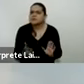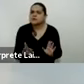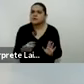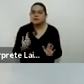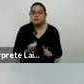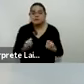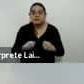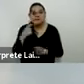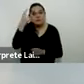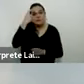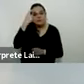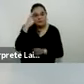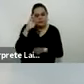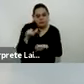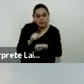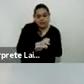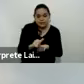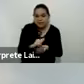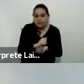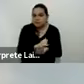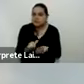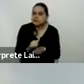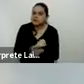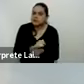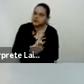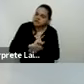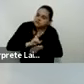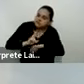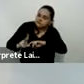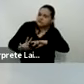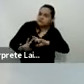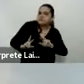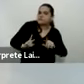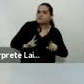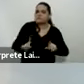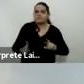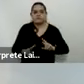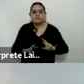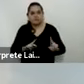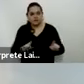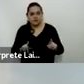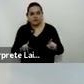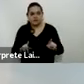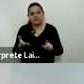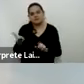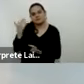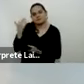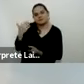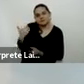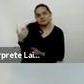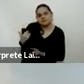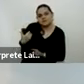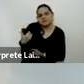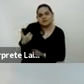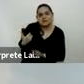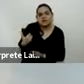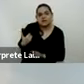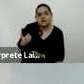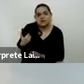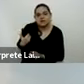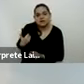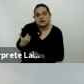posições ou alternativas diferentes de tempos que nós não poderíamos estar